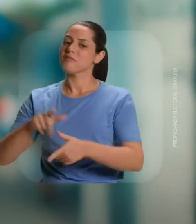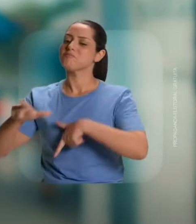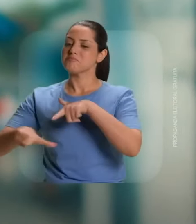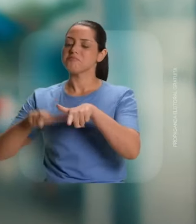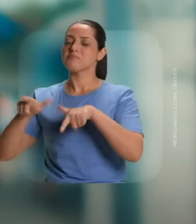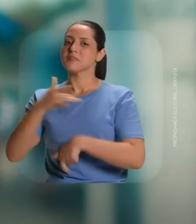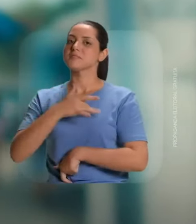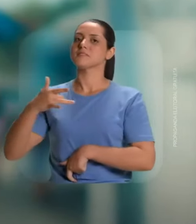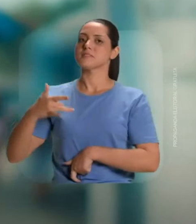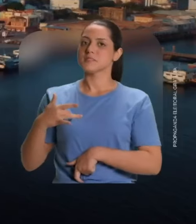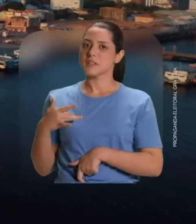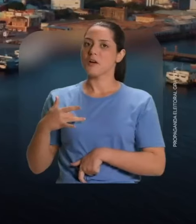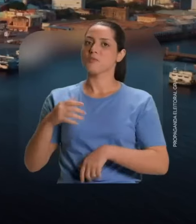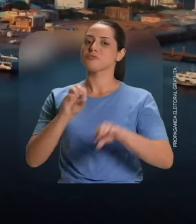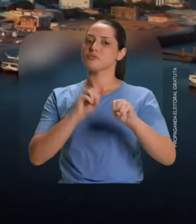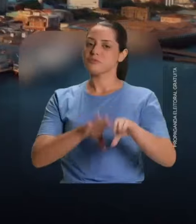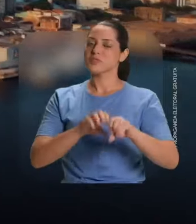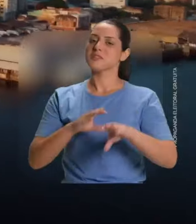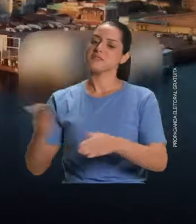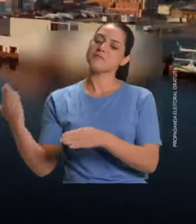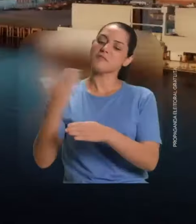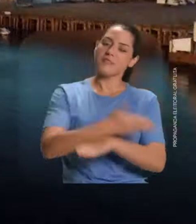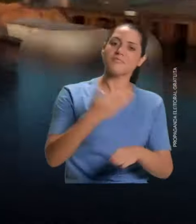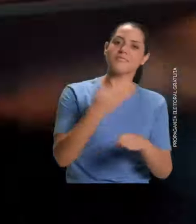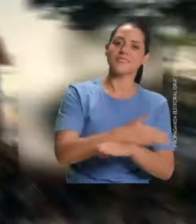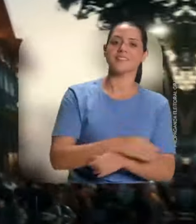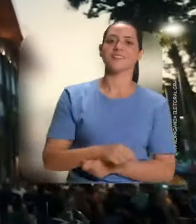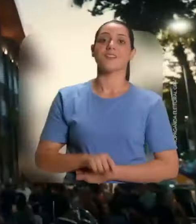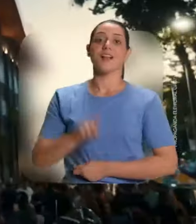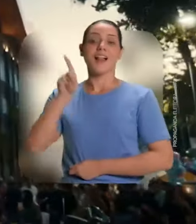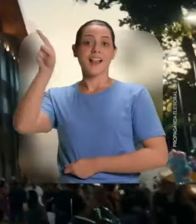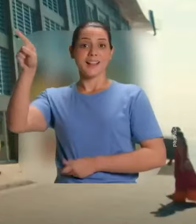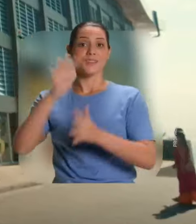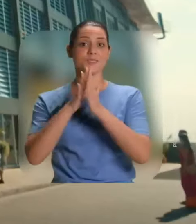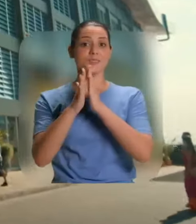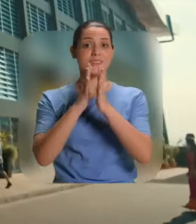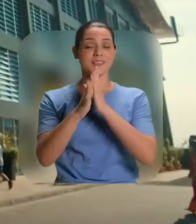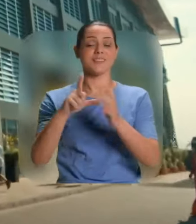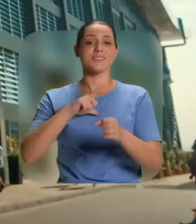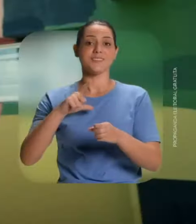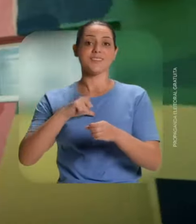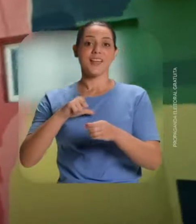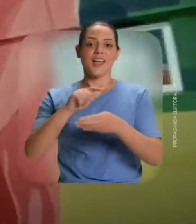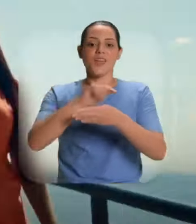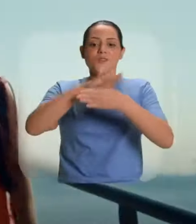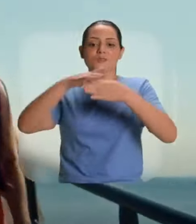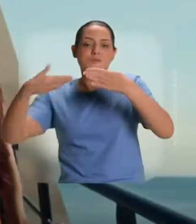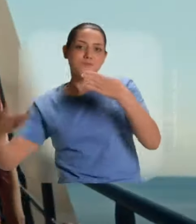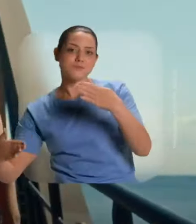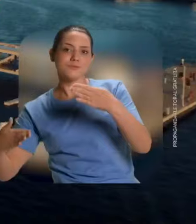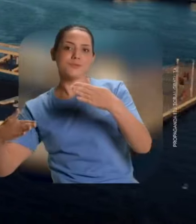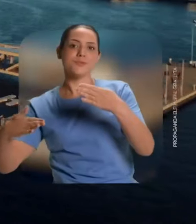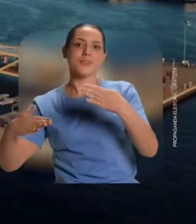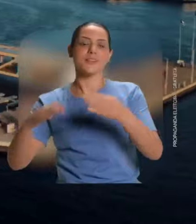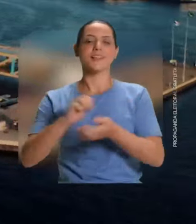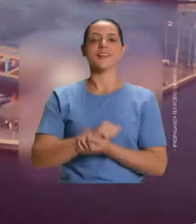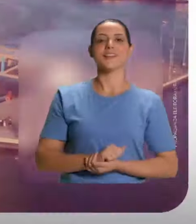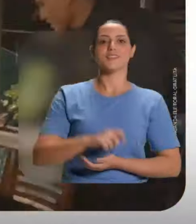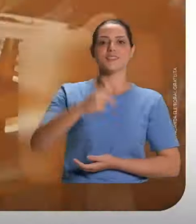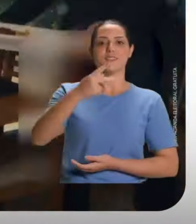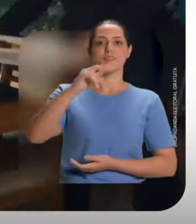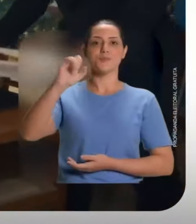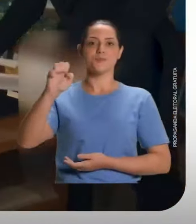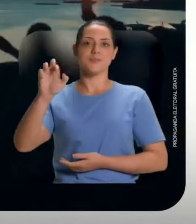saúde e na educação tá chegando. No centro, duas obras para entrar na história. O Mirante Lúcio Almeida e o Pier